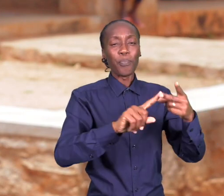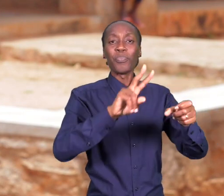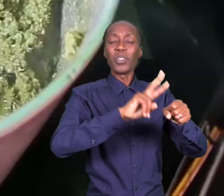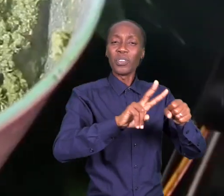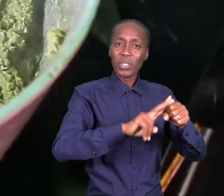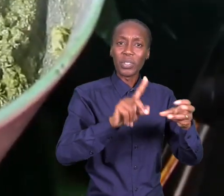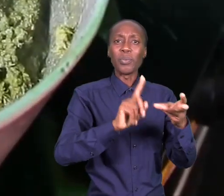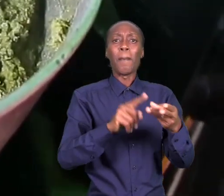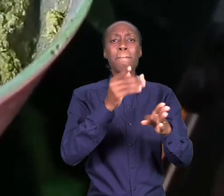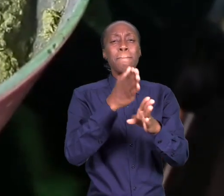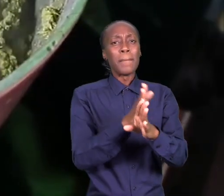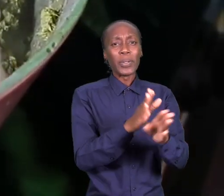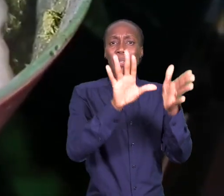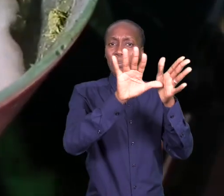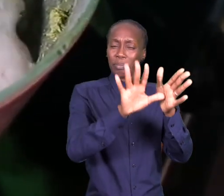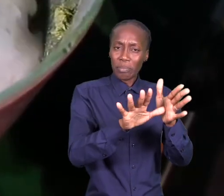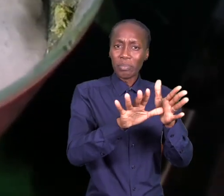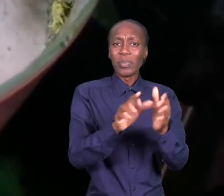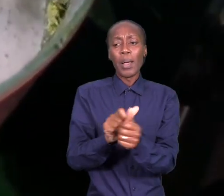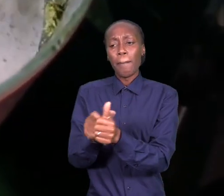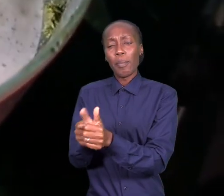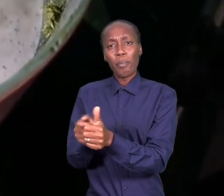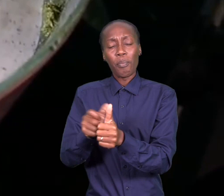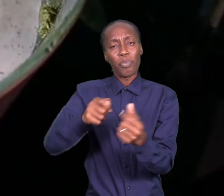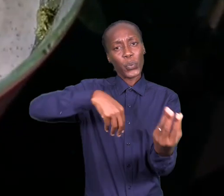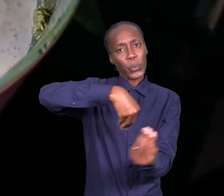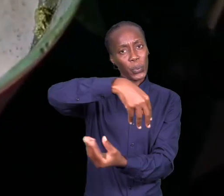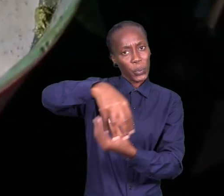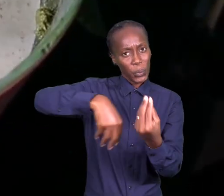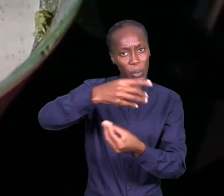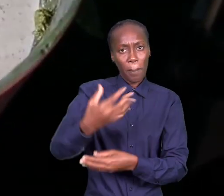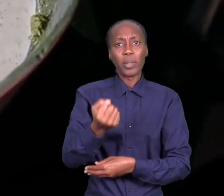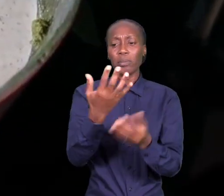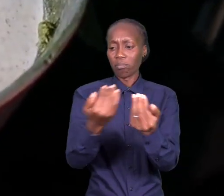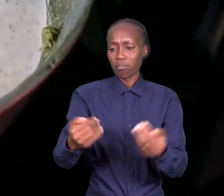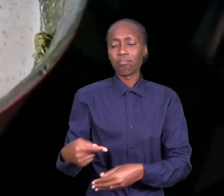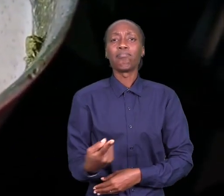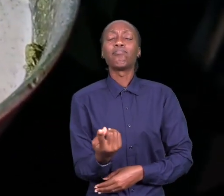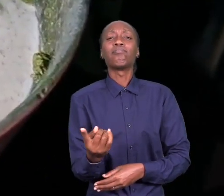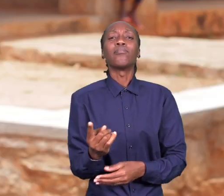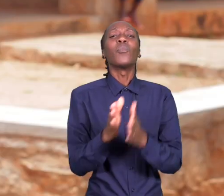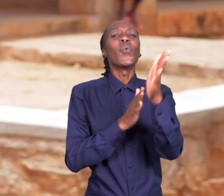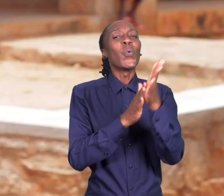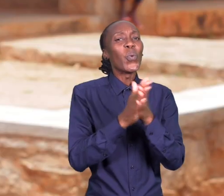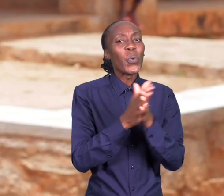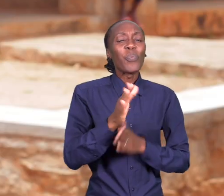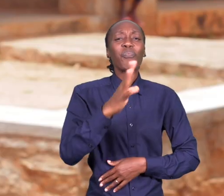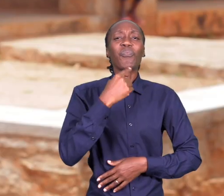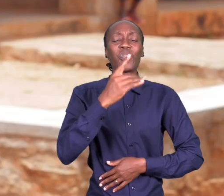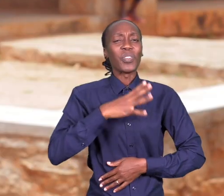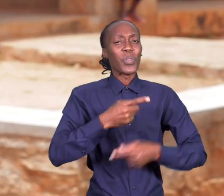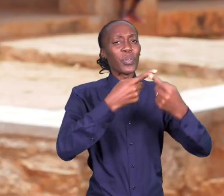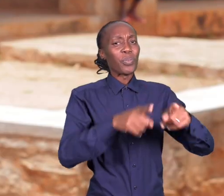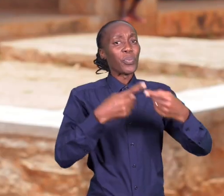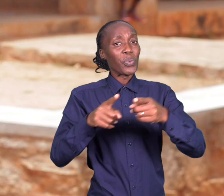podemos fazer uma tapa, colocamos amendoim, e a criança pode aproveitar ali, tem proteínas, tem o ferro